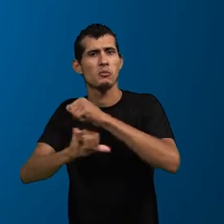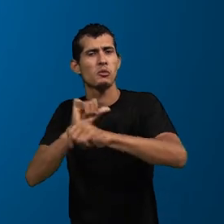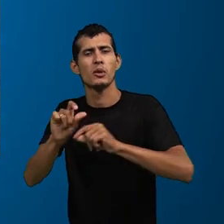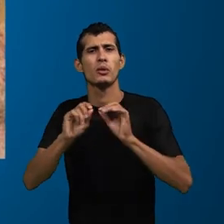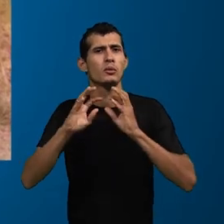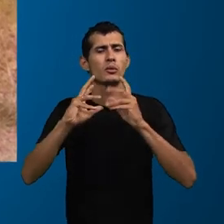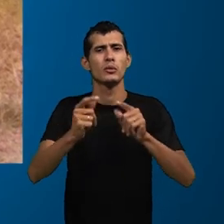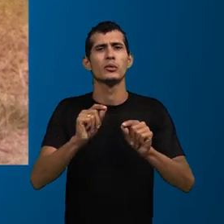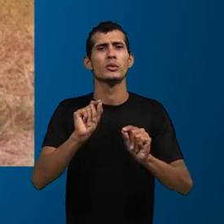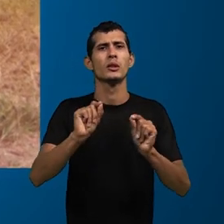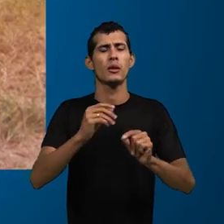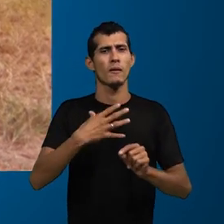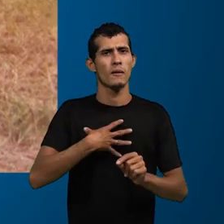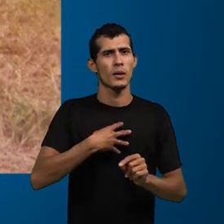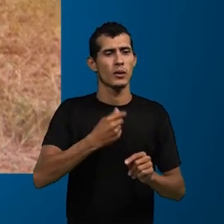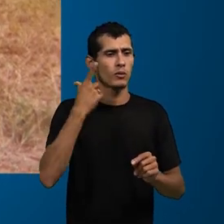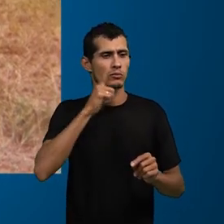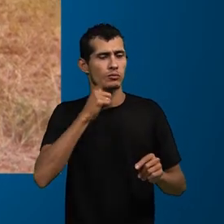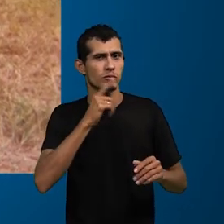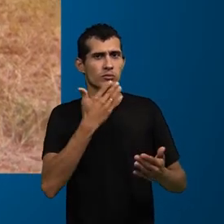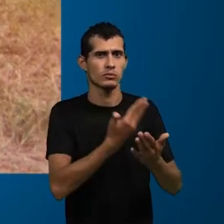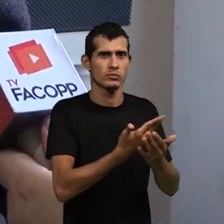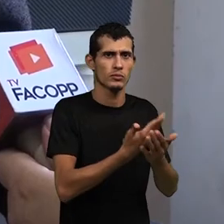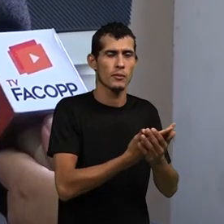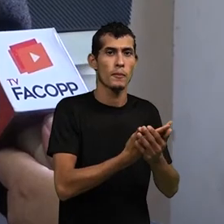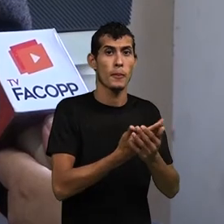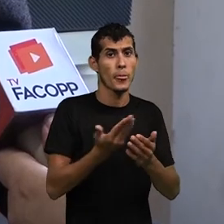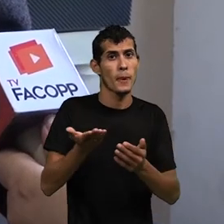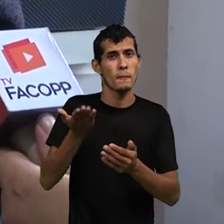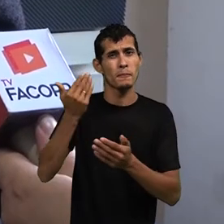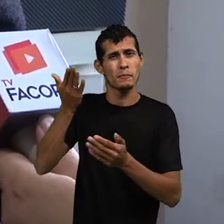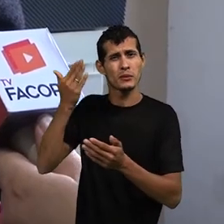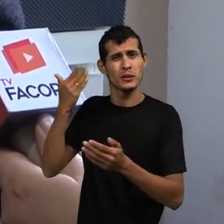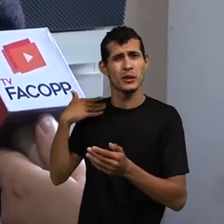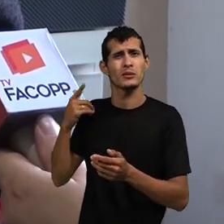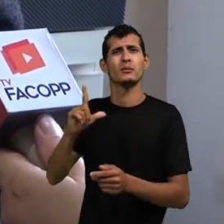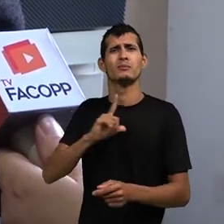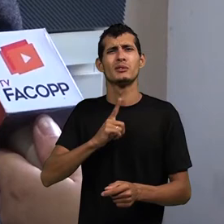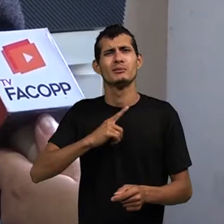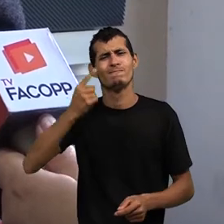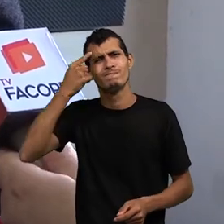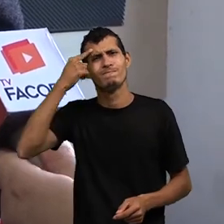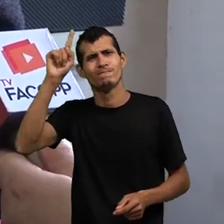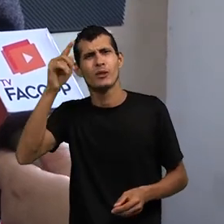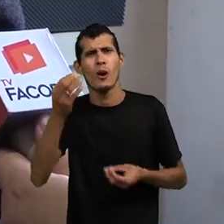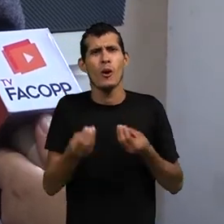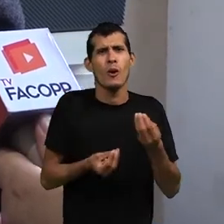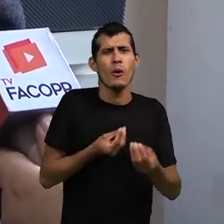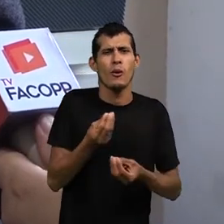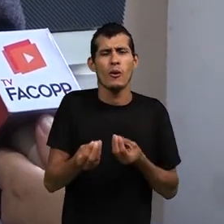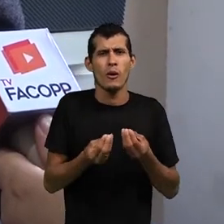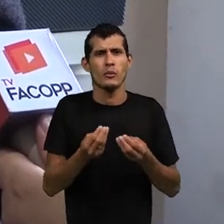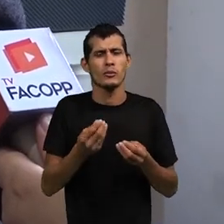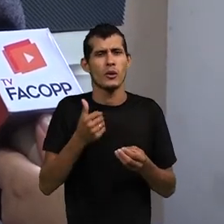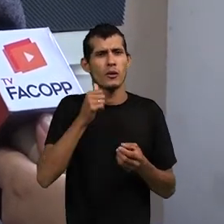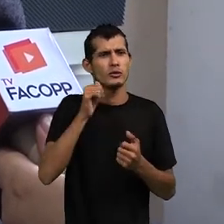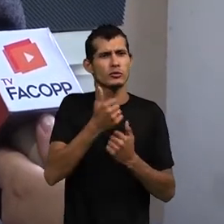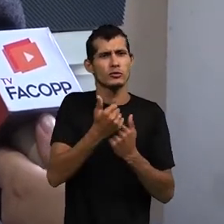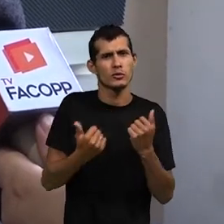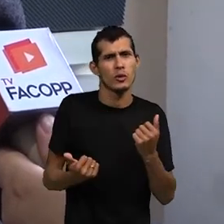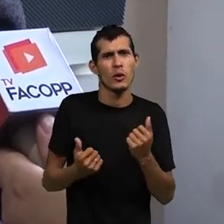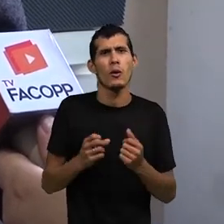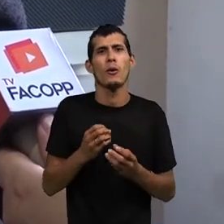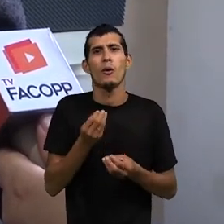alterações necessárias para que os filhos pudessem estudar. E na época houve uma dúvida se, com relação à diretora,